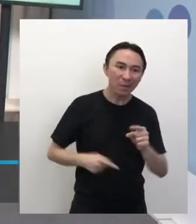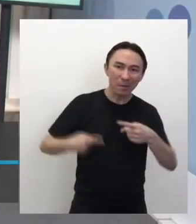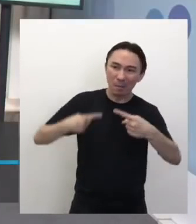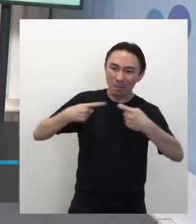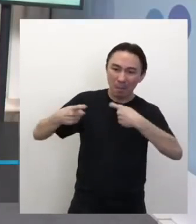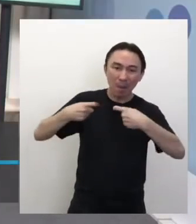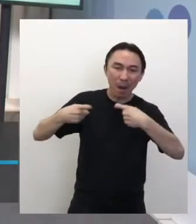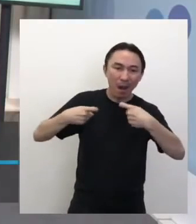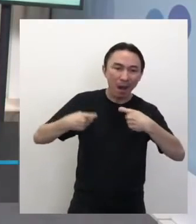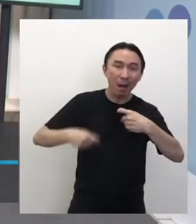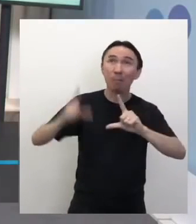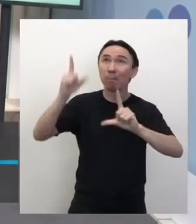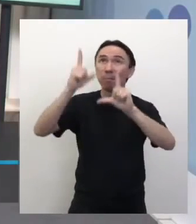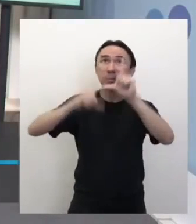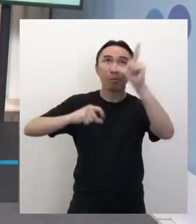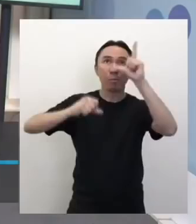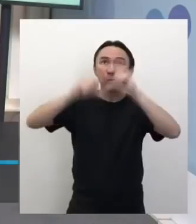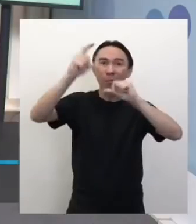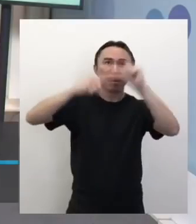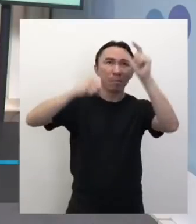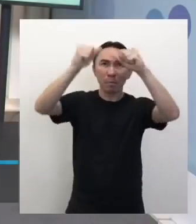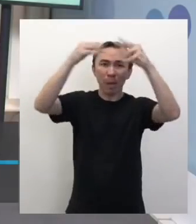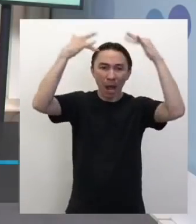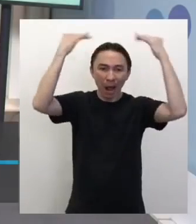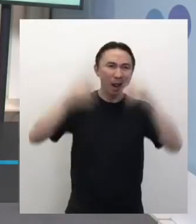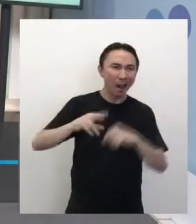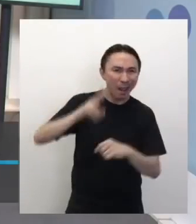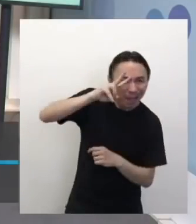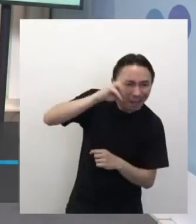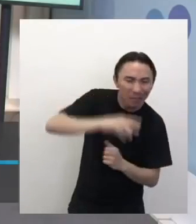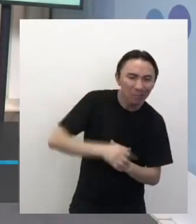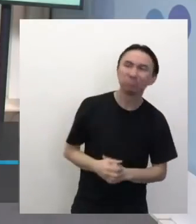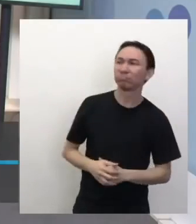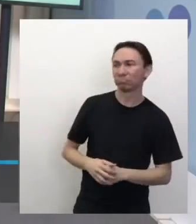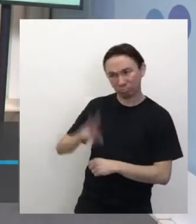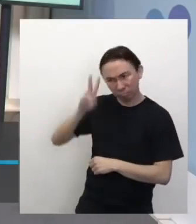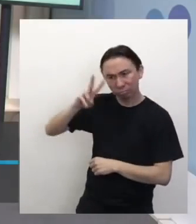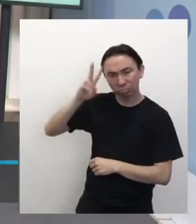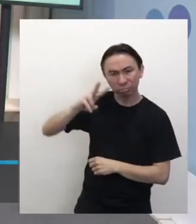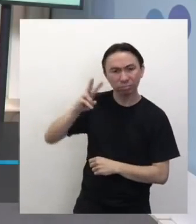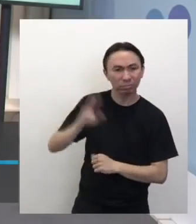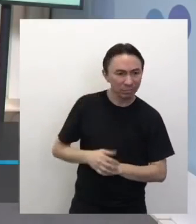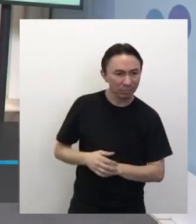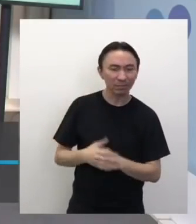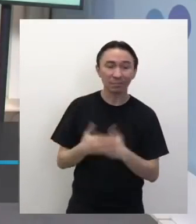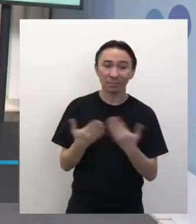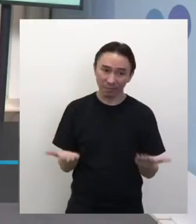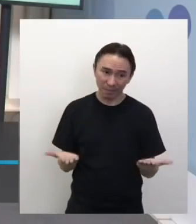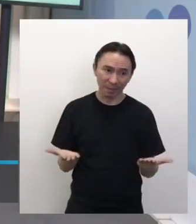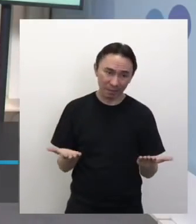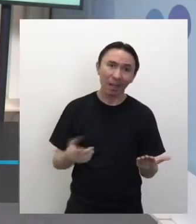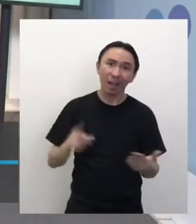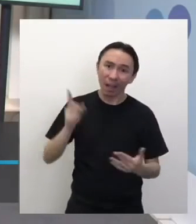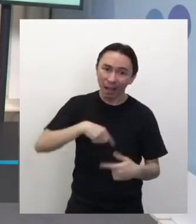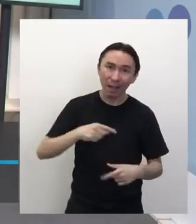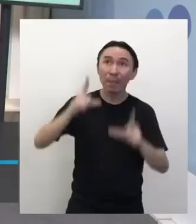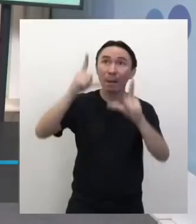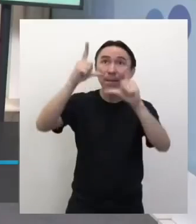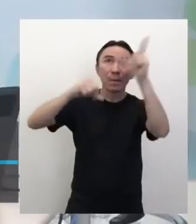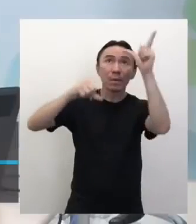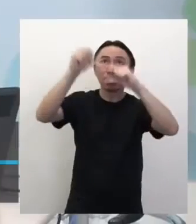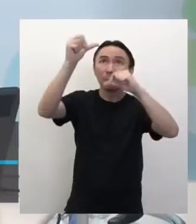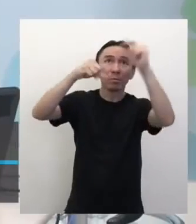aí? Sim, e eu vejo, e olha só, e de fato, né, Guerra nas Estrelas, né,